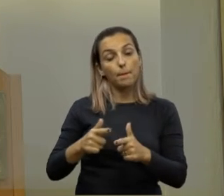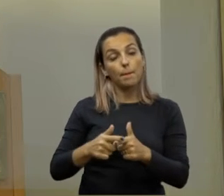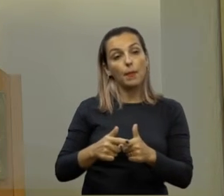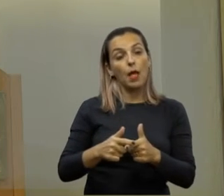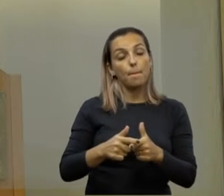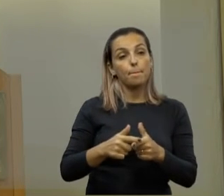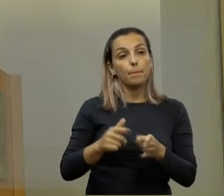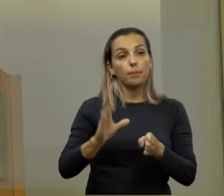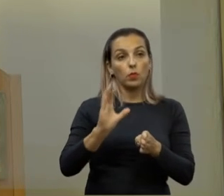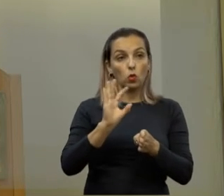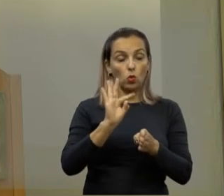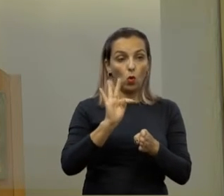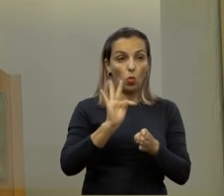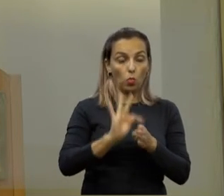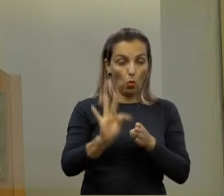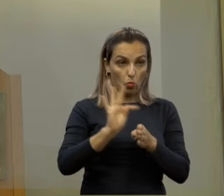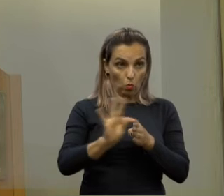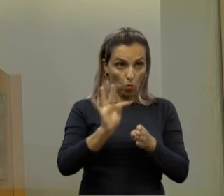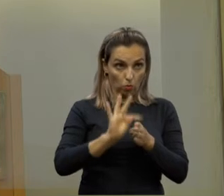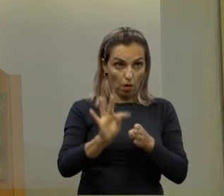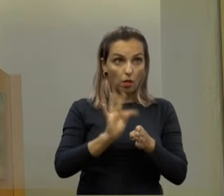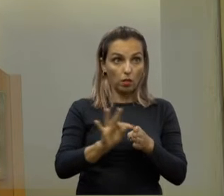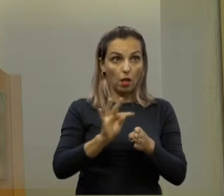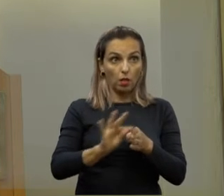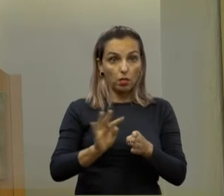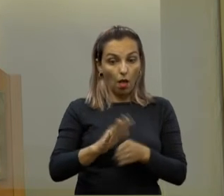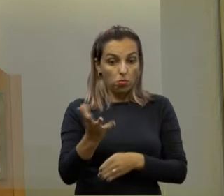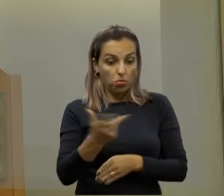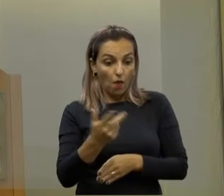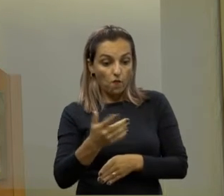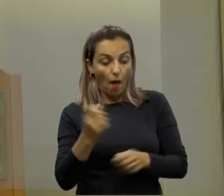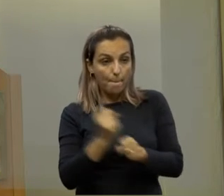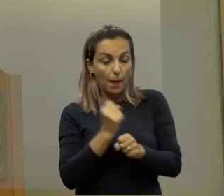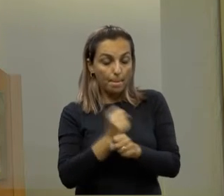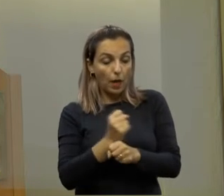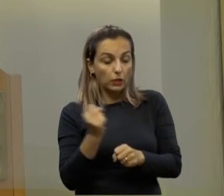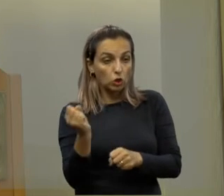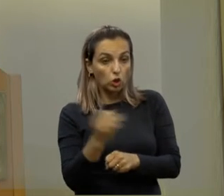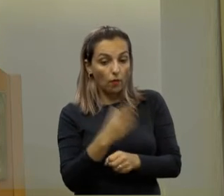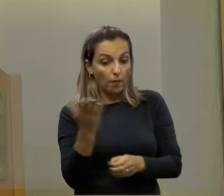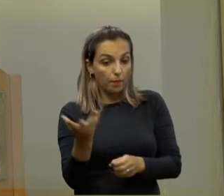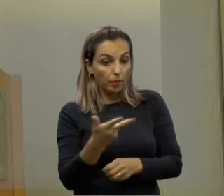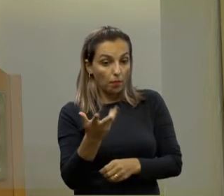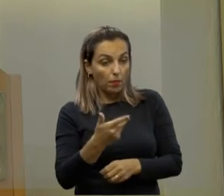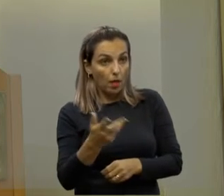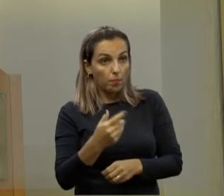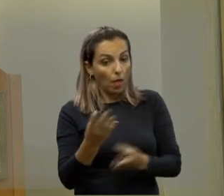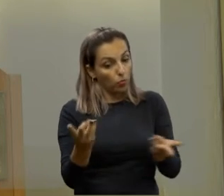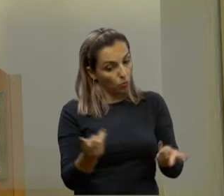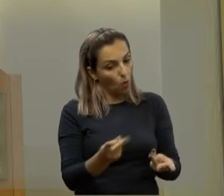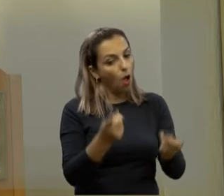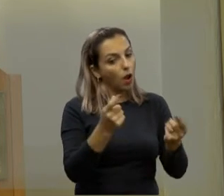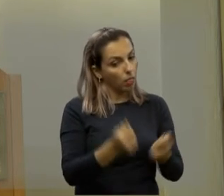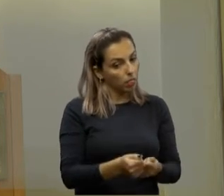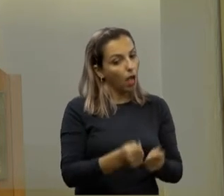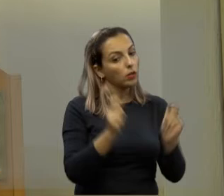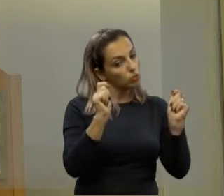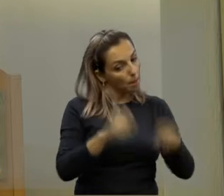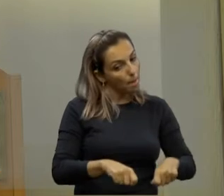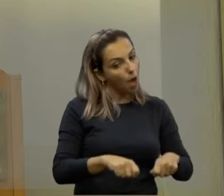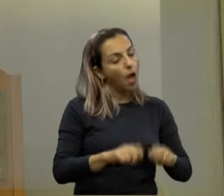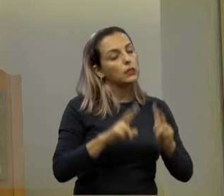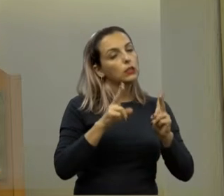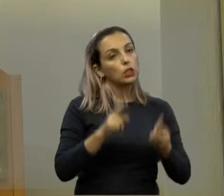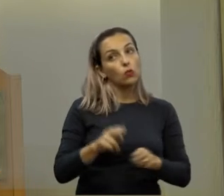tutelar até de certa forma e que acelera essa reforma e que ela venha com qualidade não com a qualidade apresentando na do parque infantil